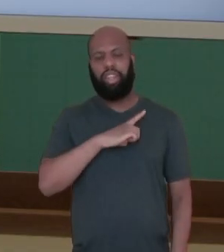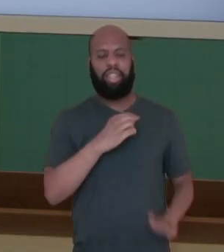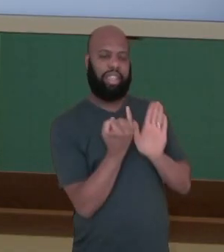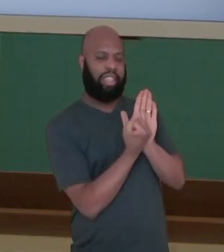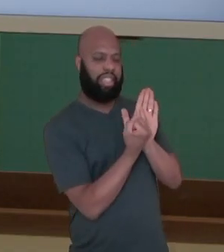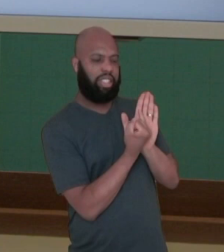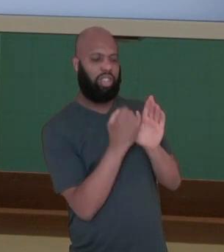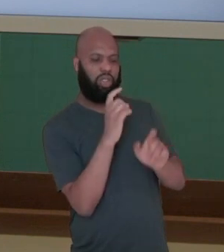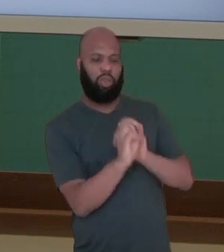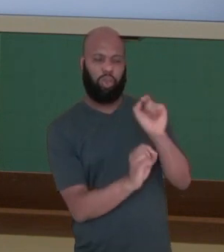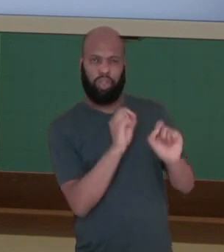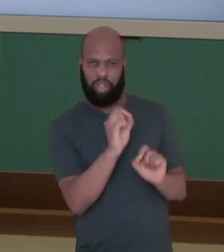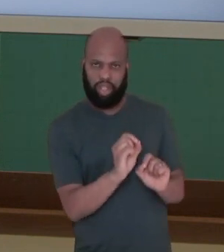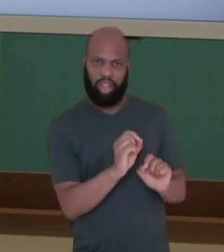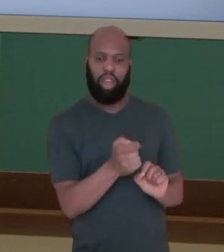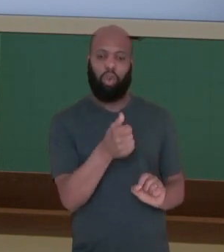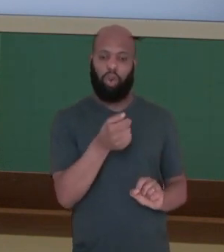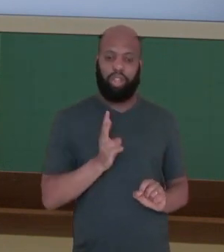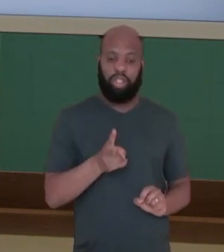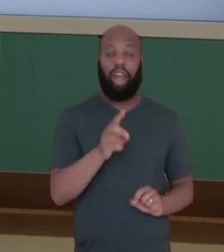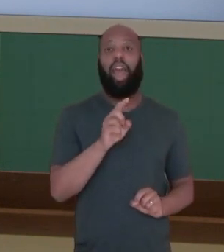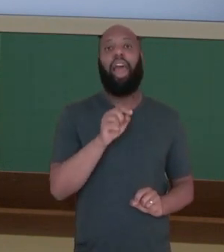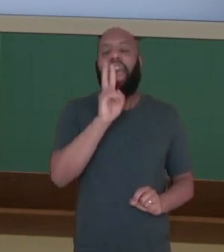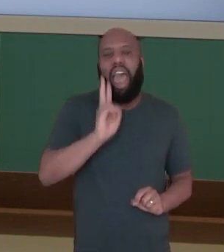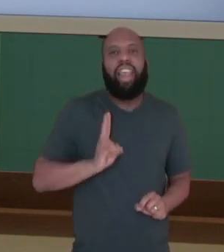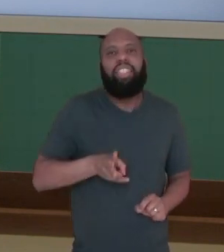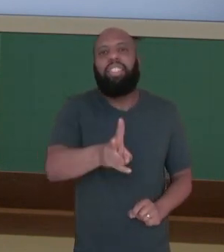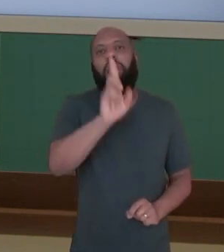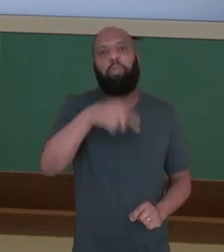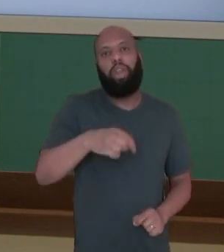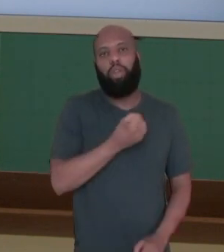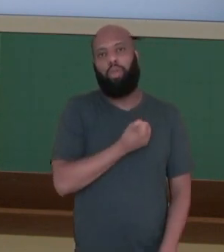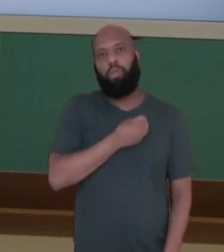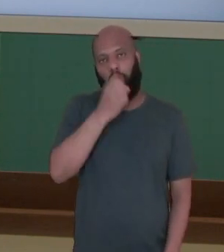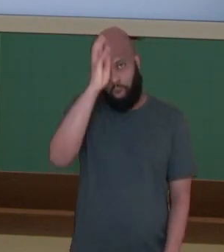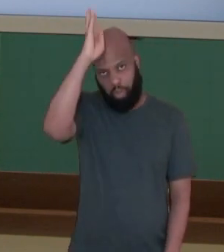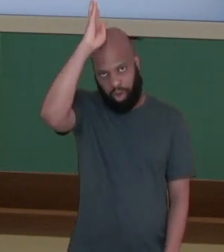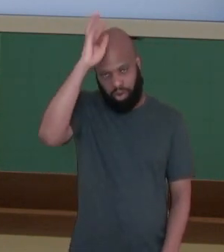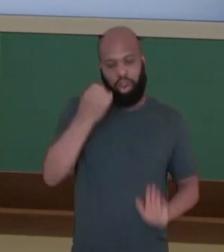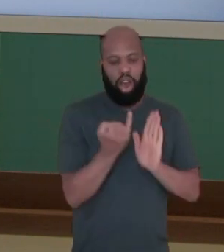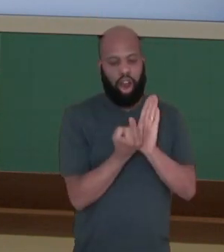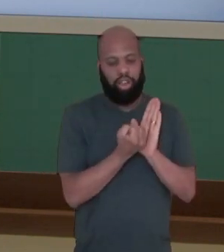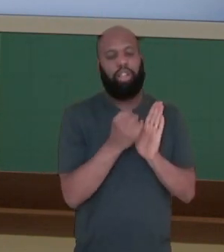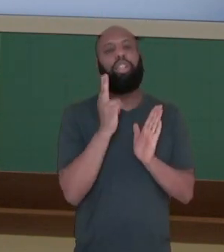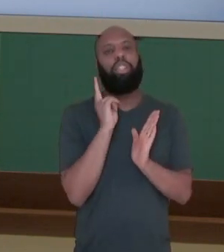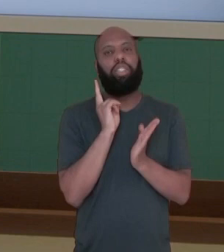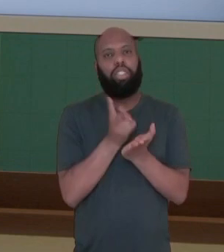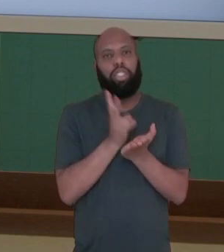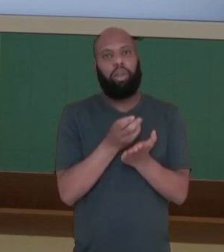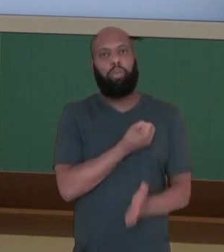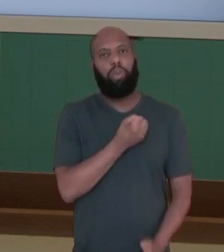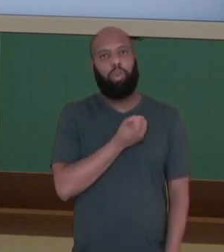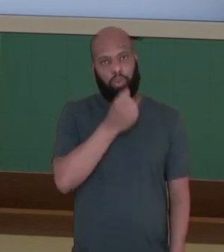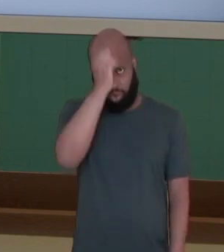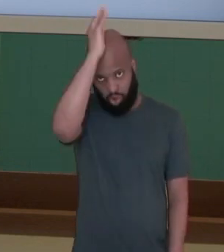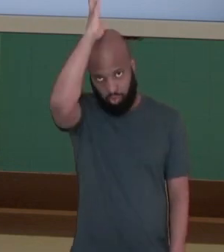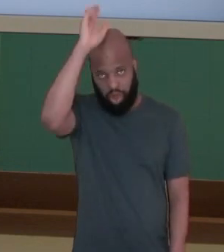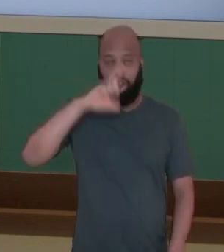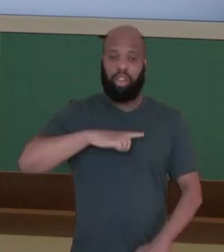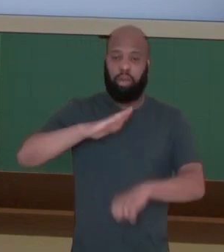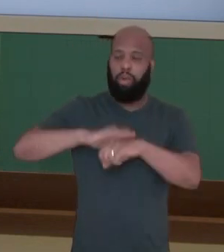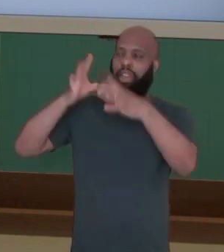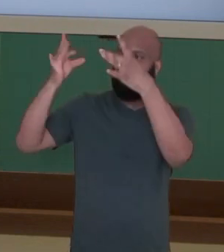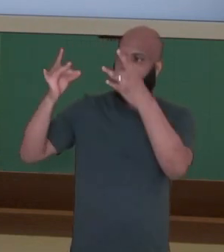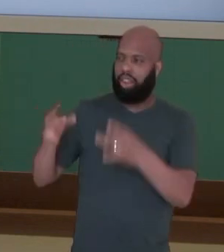incisos eles se apresentam geralmente em números romanos e eles trazem mais especificidades com relação à garantia